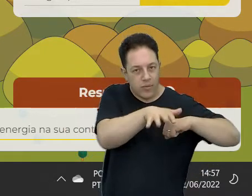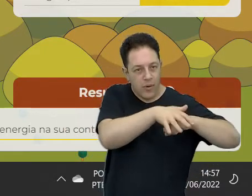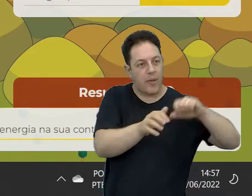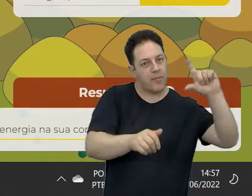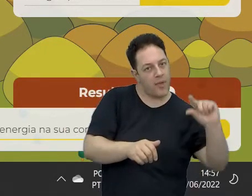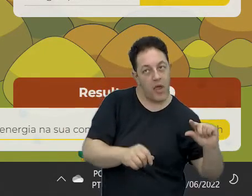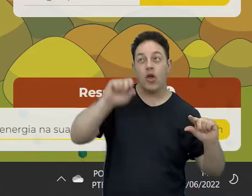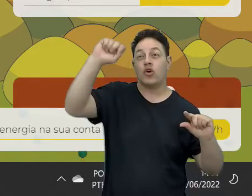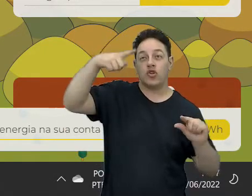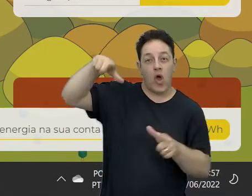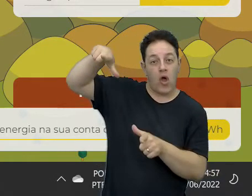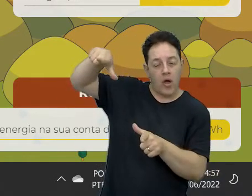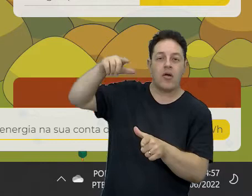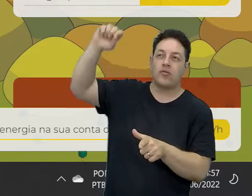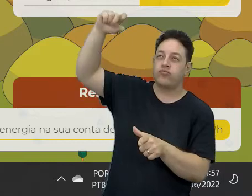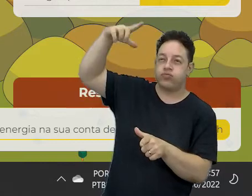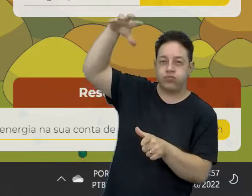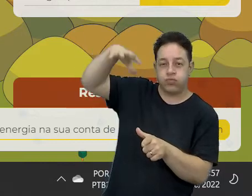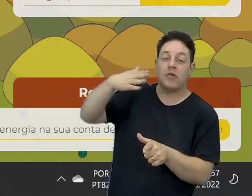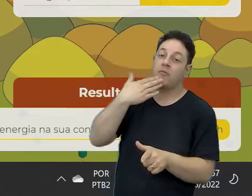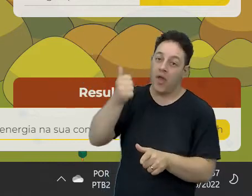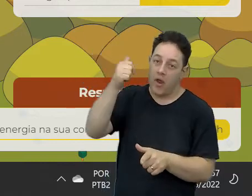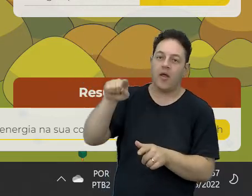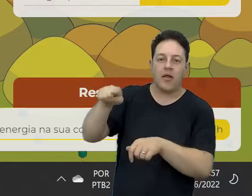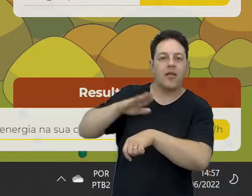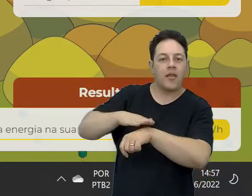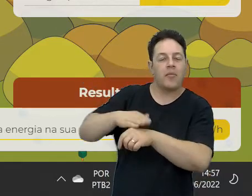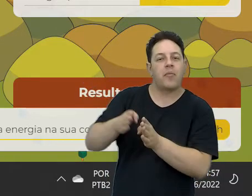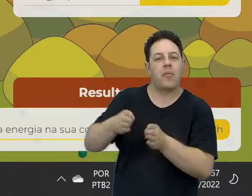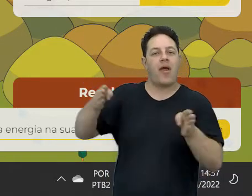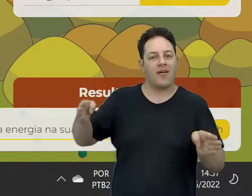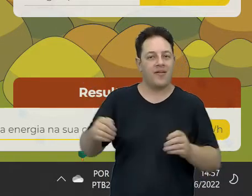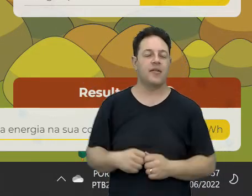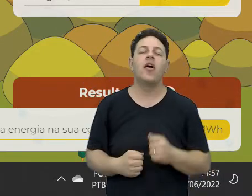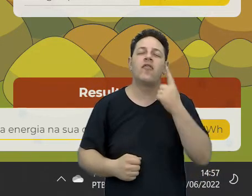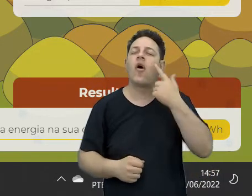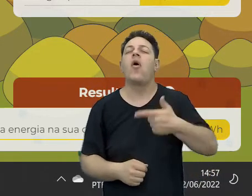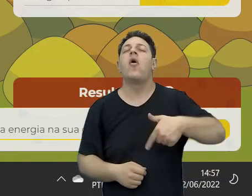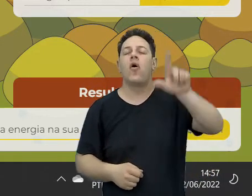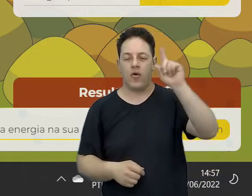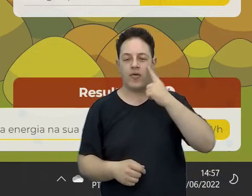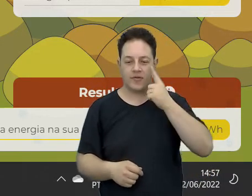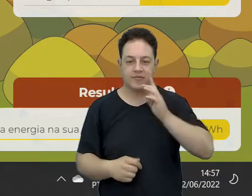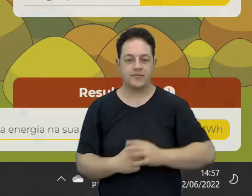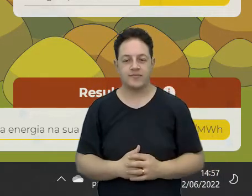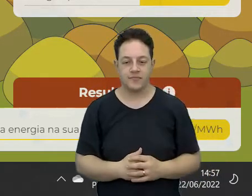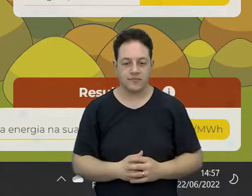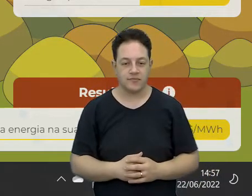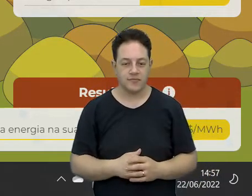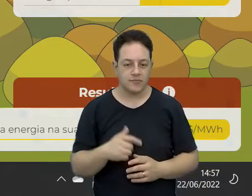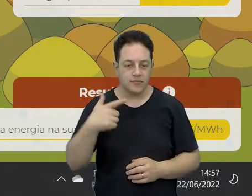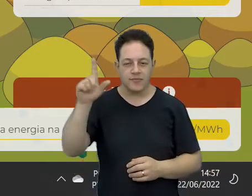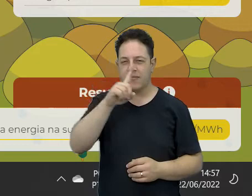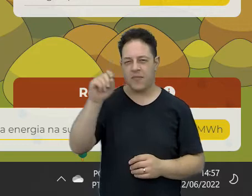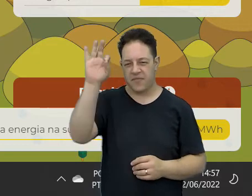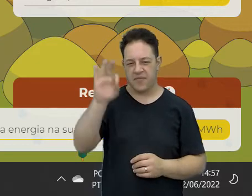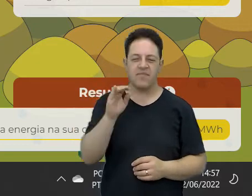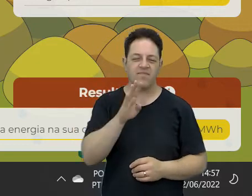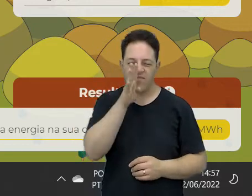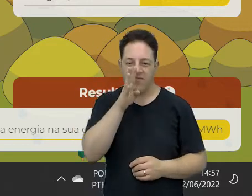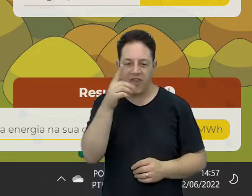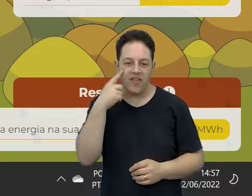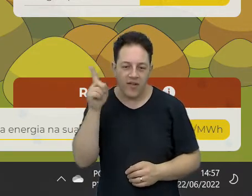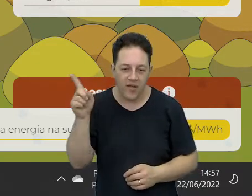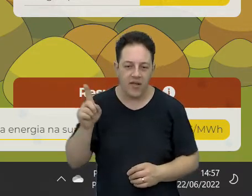Exato. Entendi. Vamos ver outra. Escolhe a outra. Eu quero essa aqui, deixa eu ver. Vamos ver 100% de outra, vai. Vai, vamos ver na nuclear,